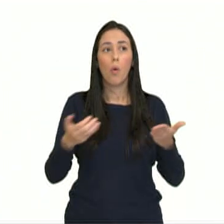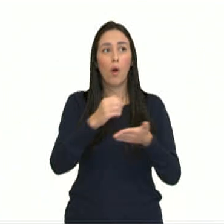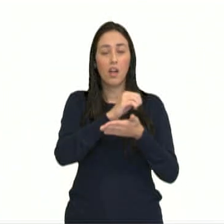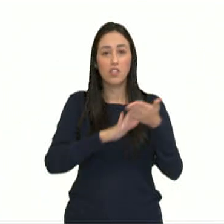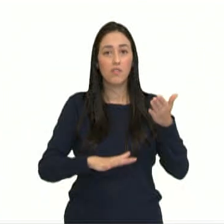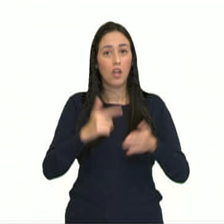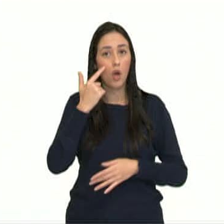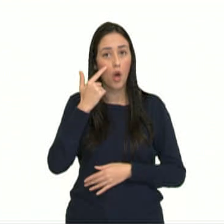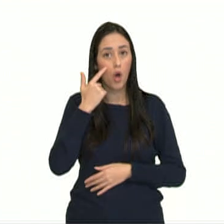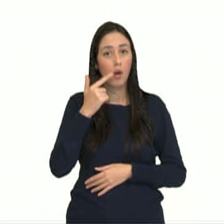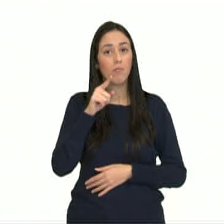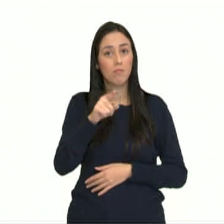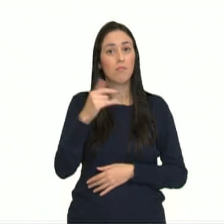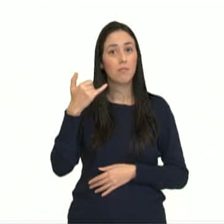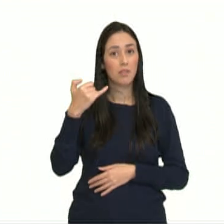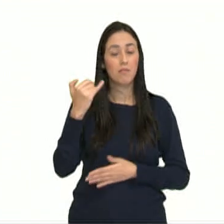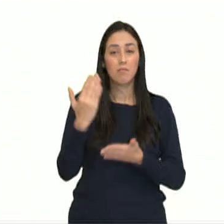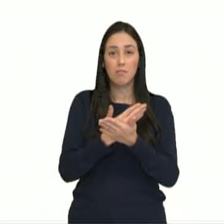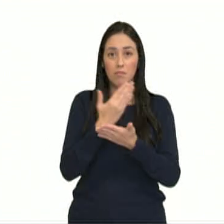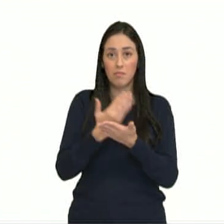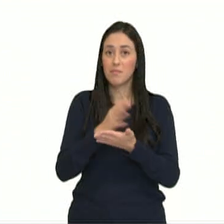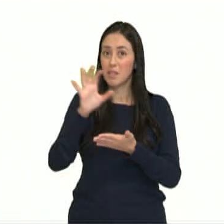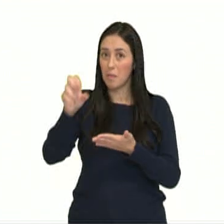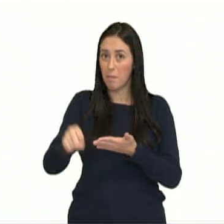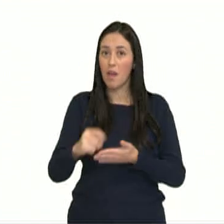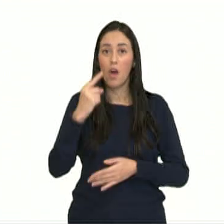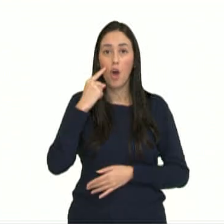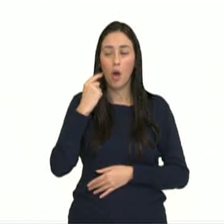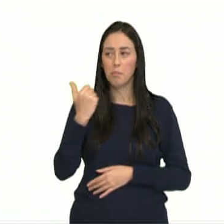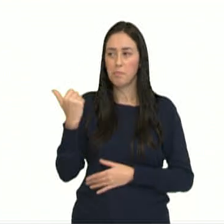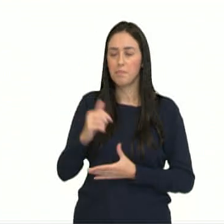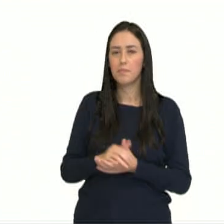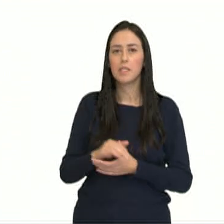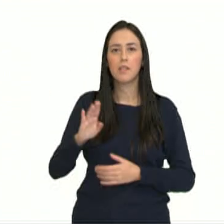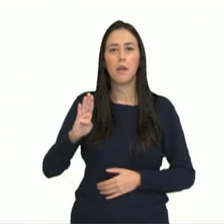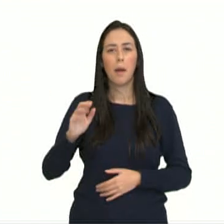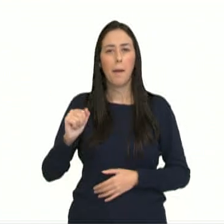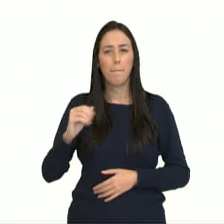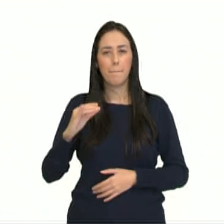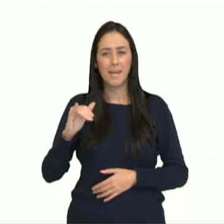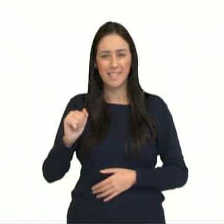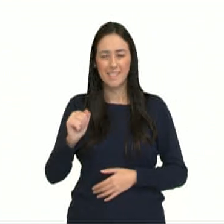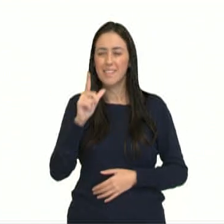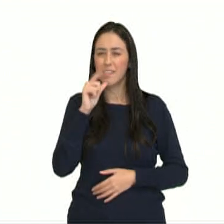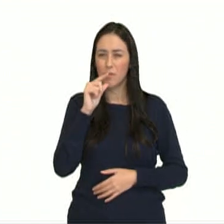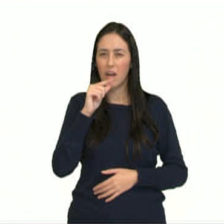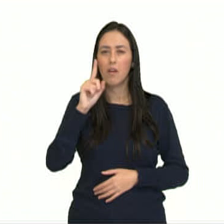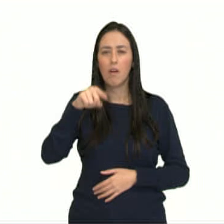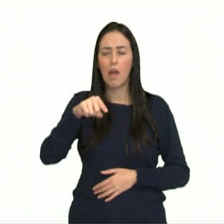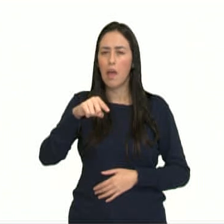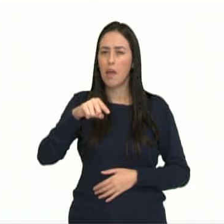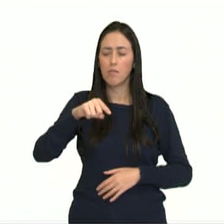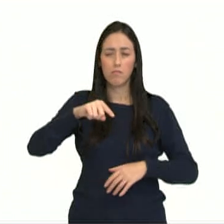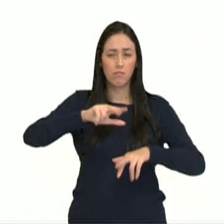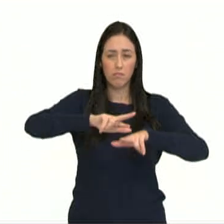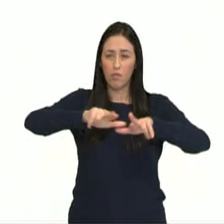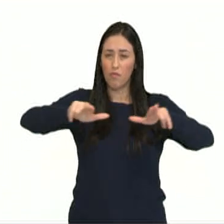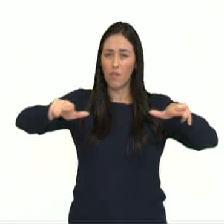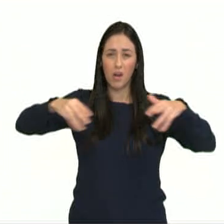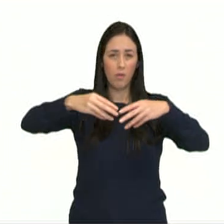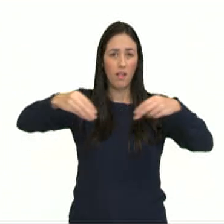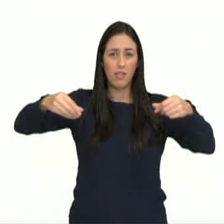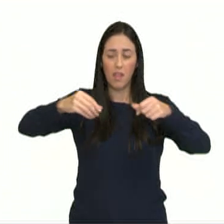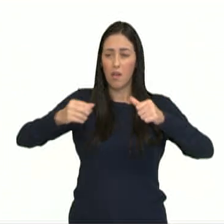ó, caderno e caneta para você realizar essa atividade, ó. Bacia hidrográfica é uma área de grande superfície, formada por